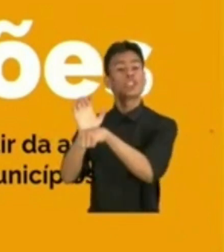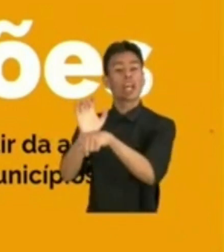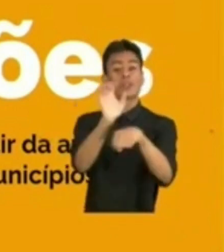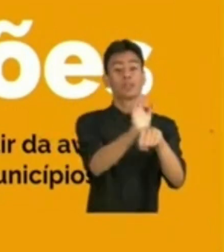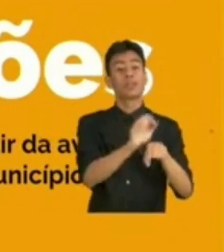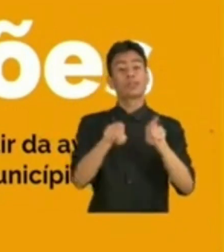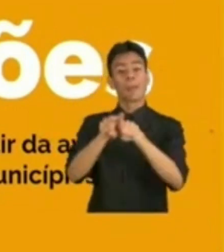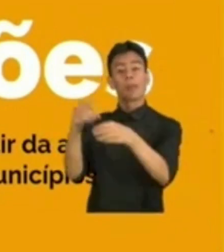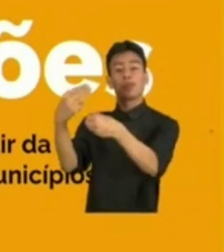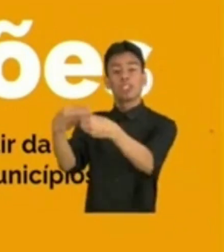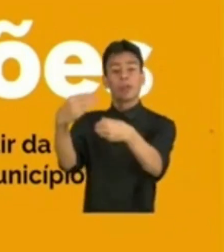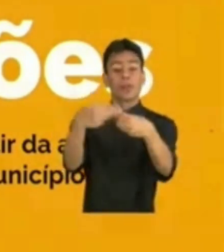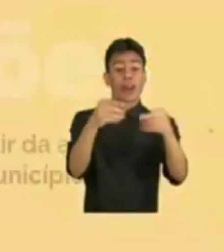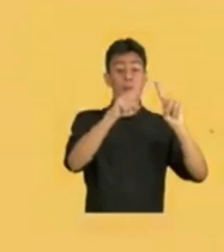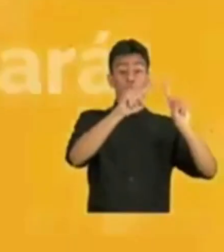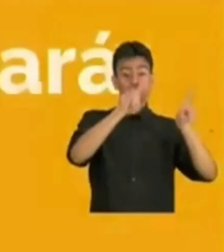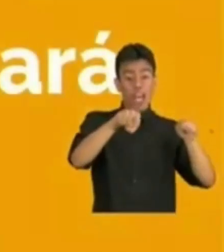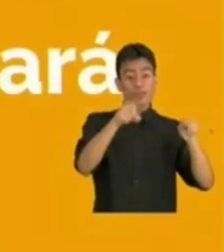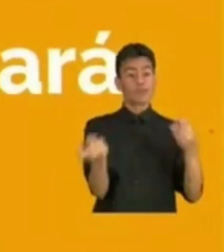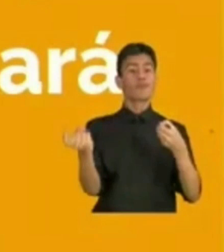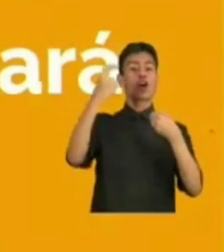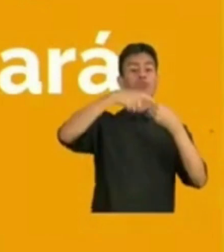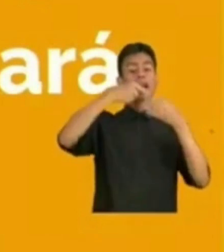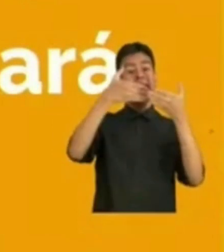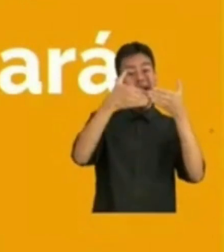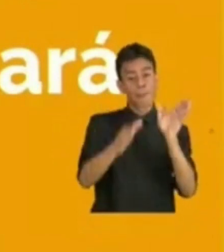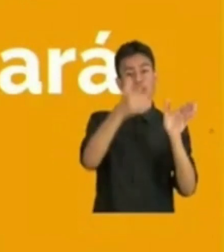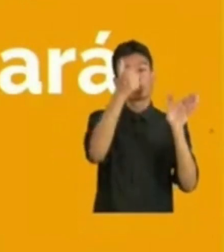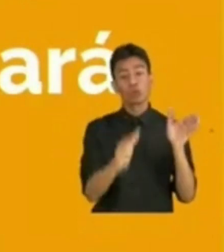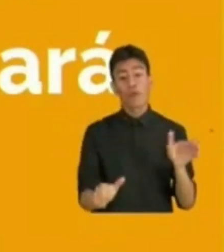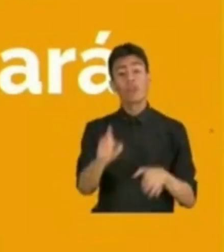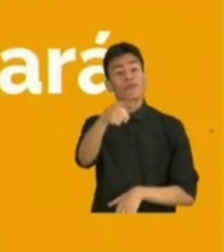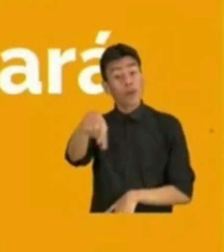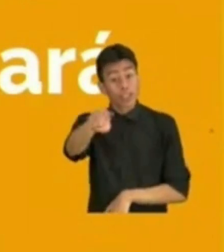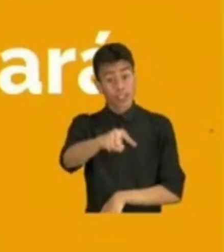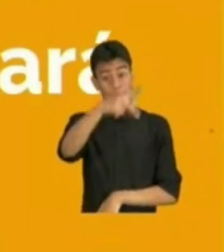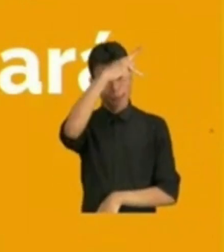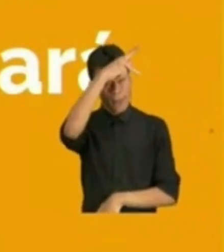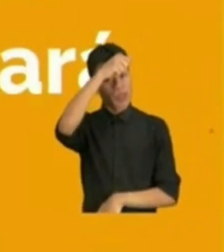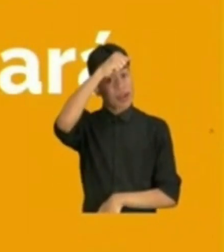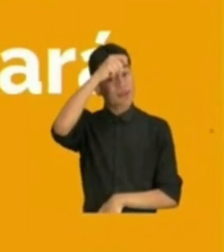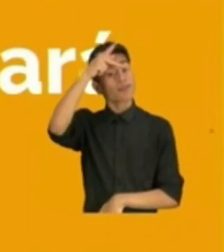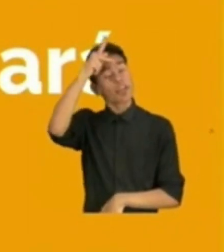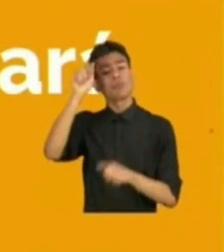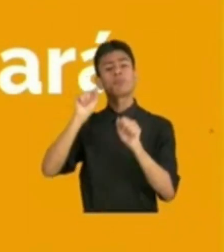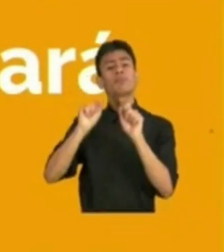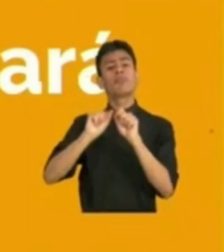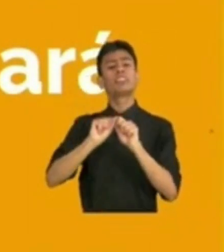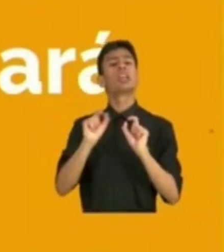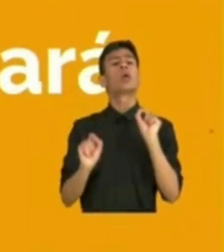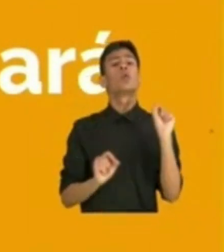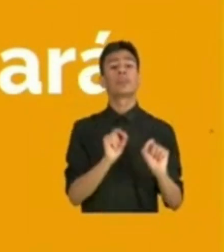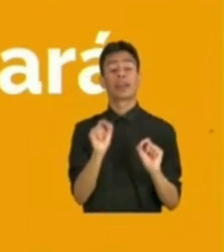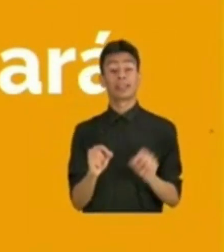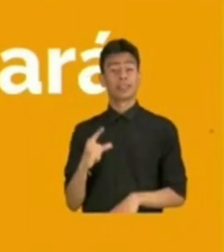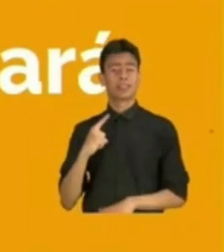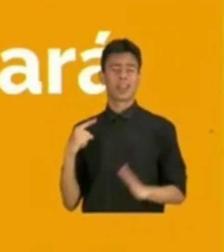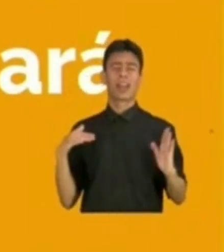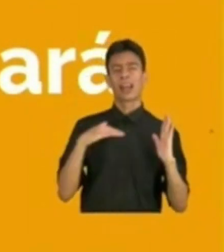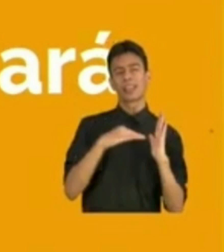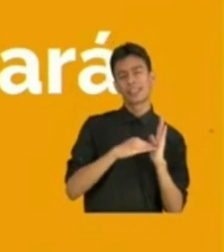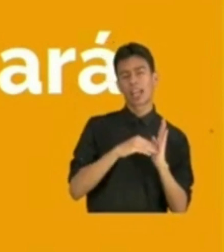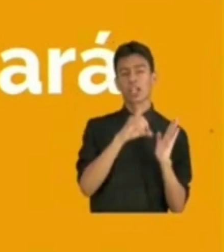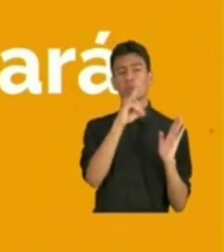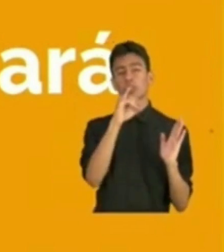no estado do Ceará. O que é que o prefeito e a prefeita precisam fazer? Nós temos um prazo, até o dia 10